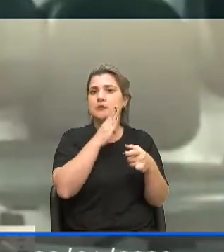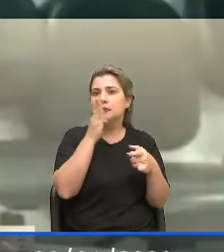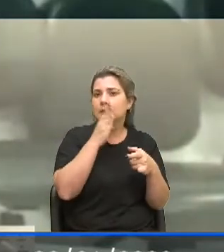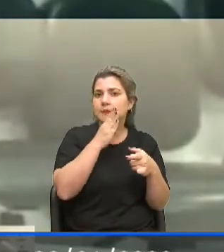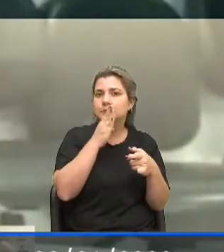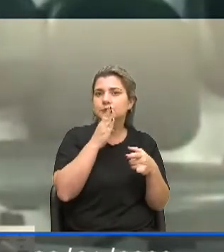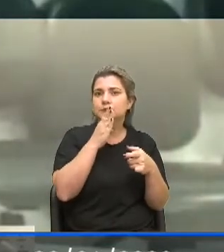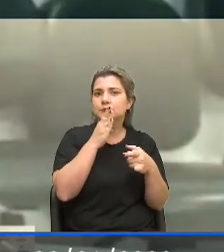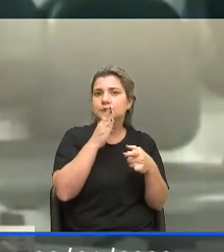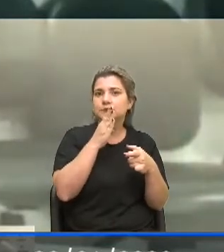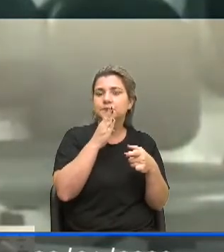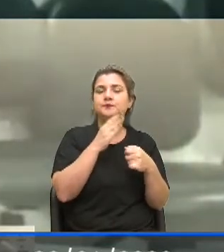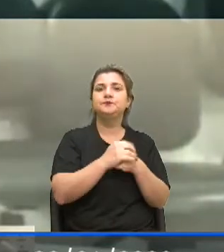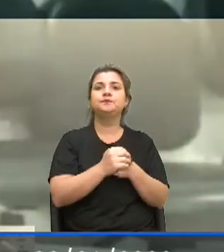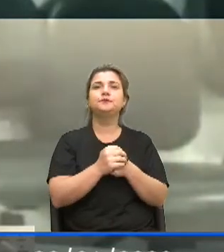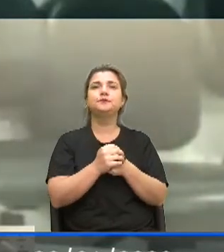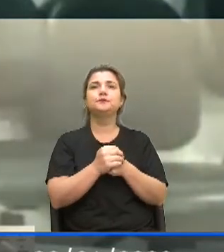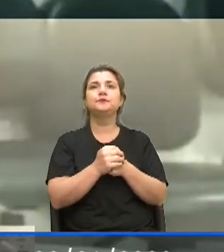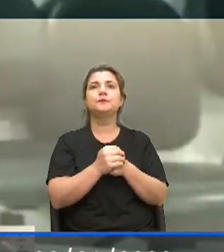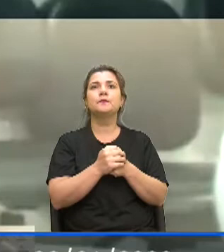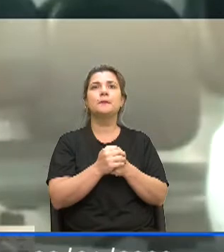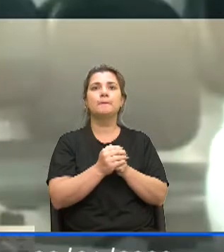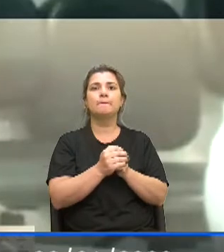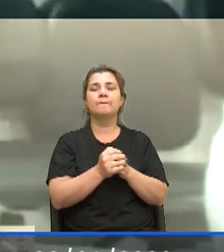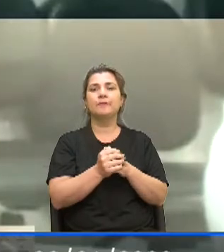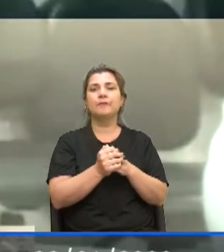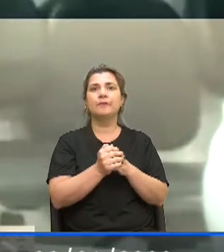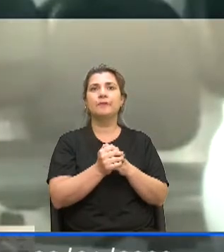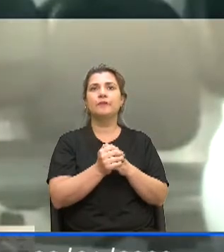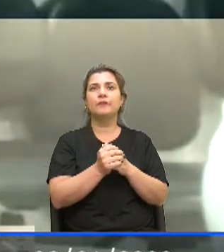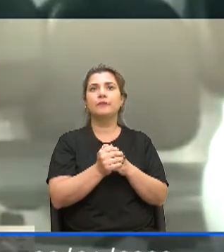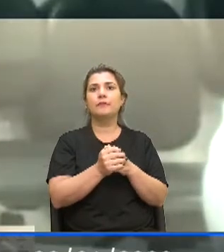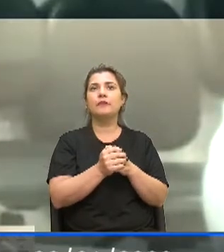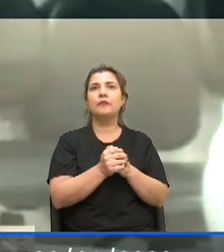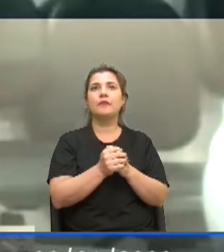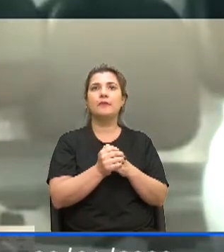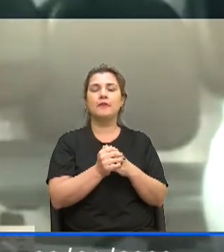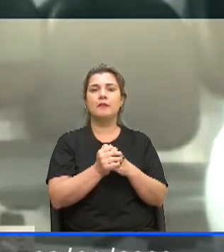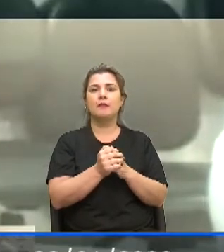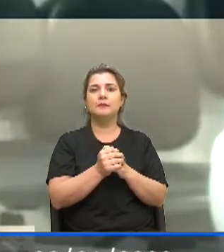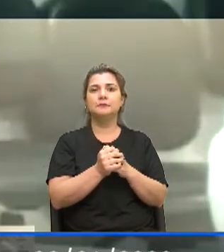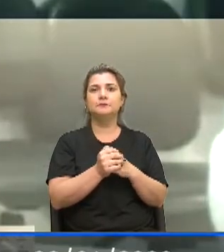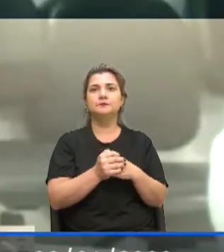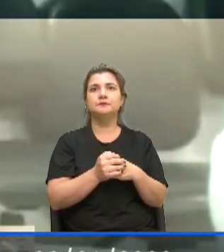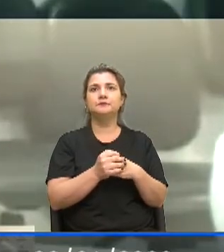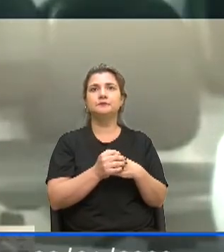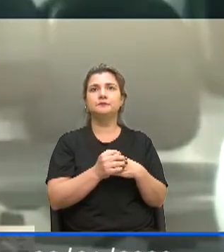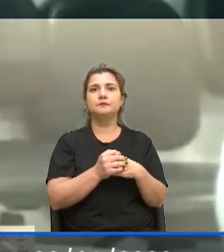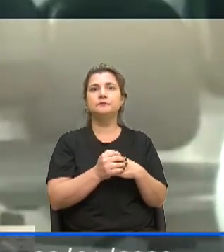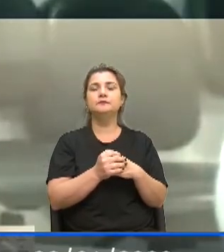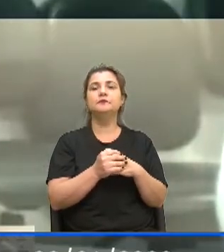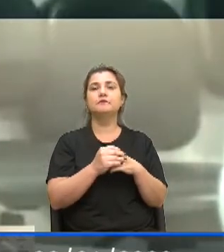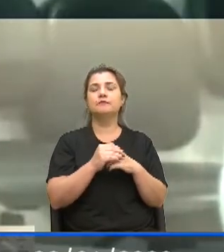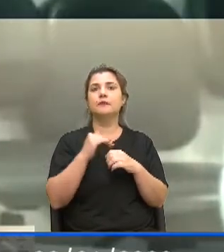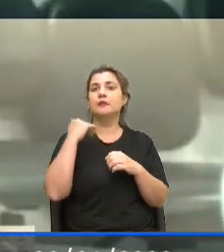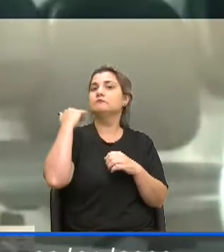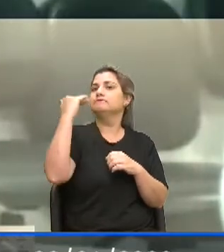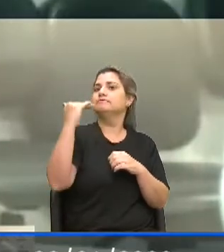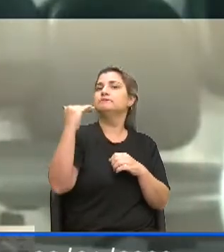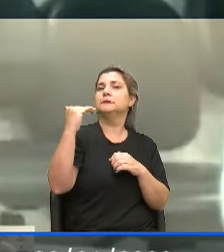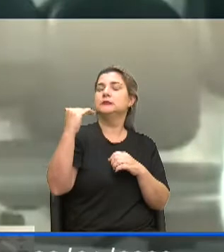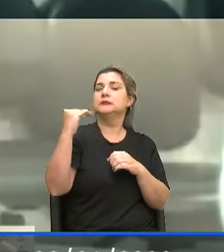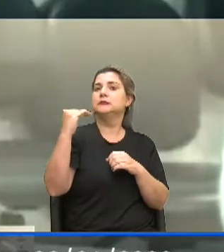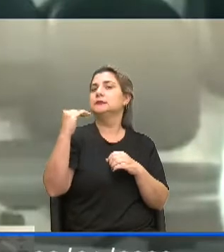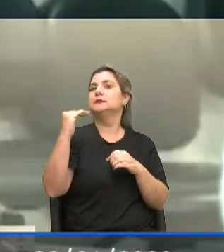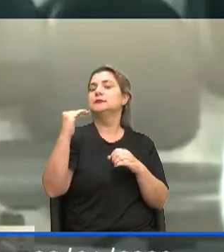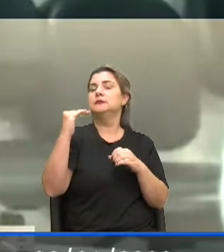regiões, onde hoje a gente está detectando uma incidência acima, né, normalmente